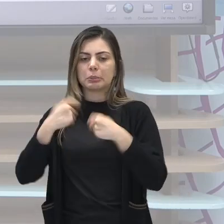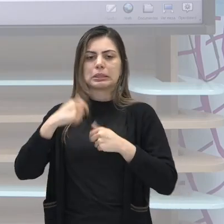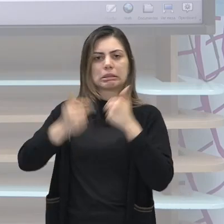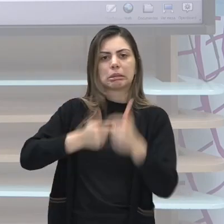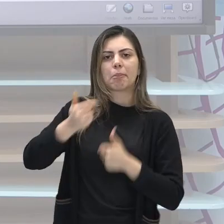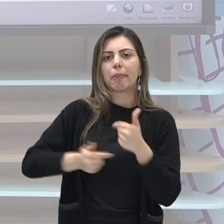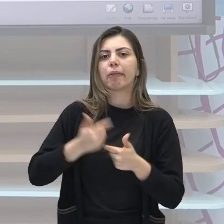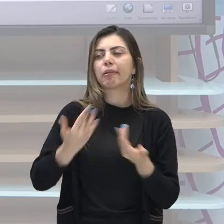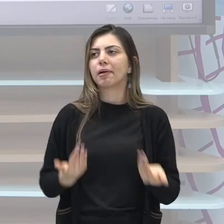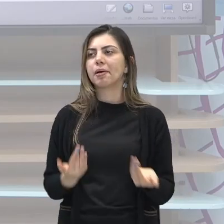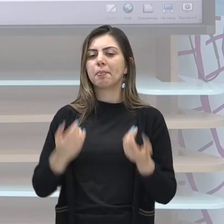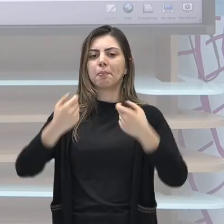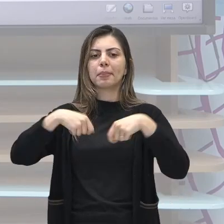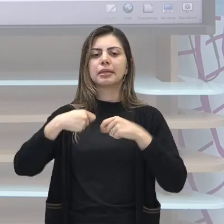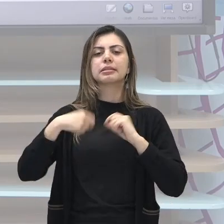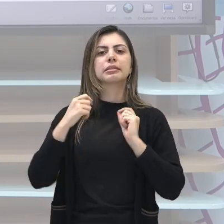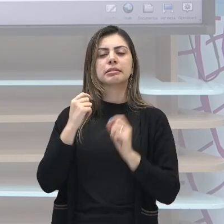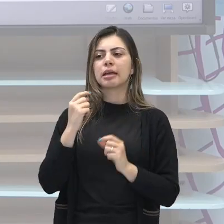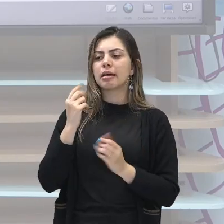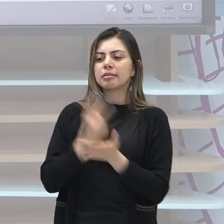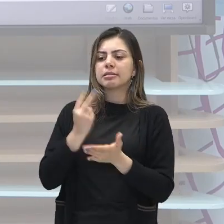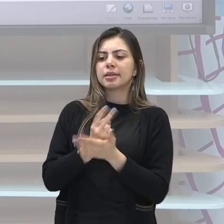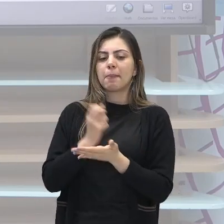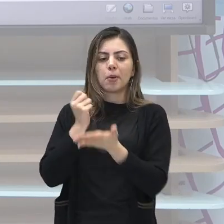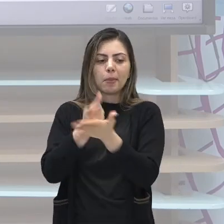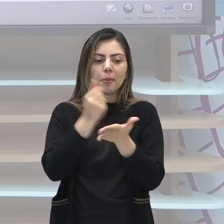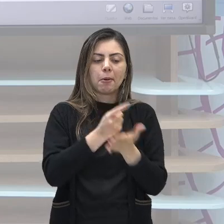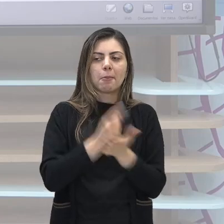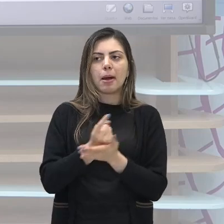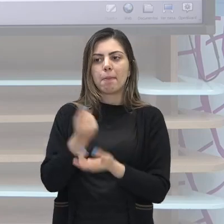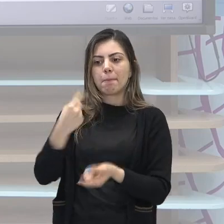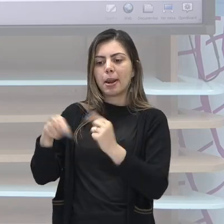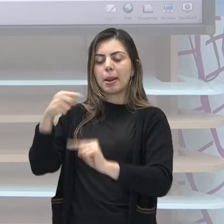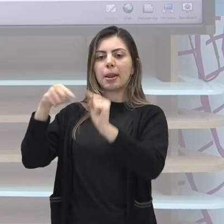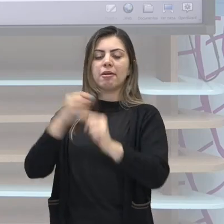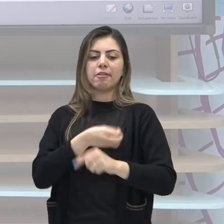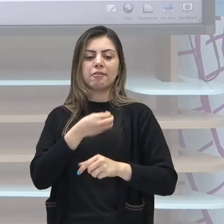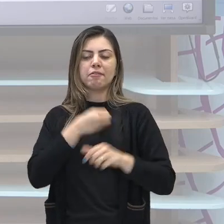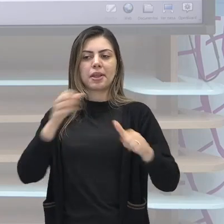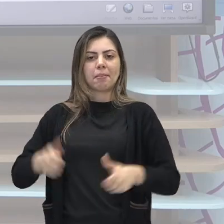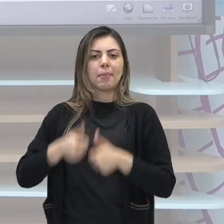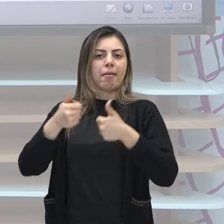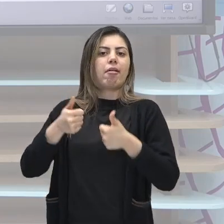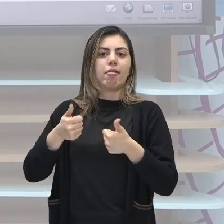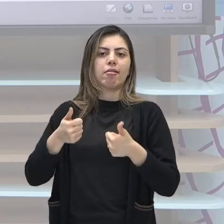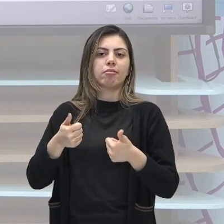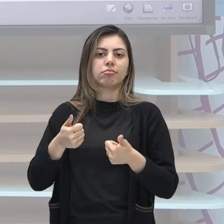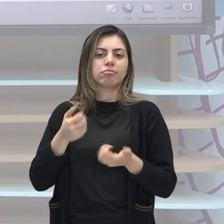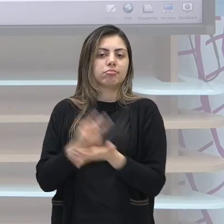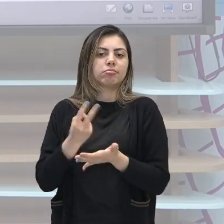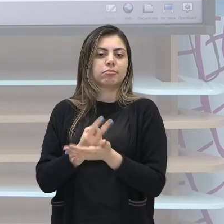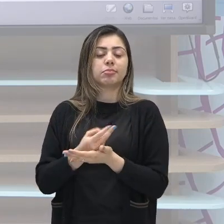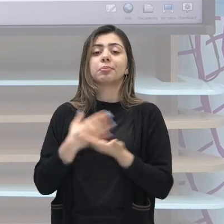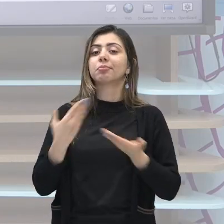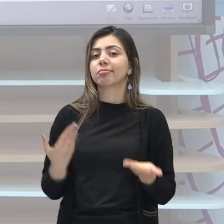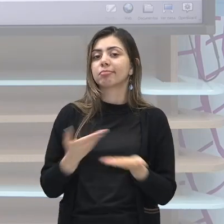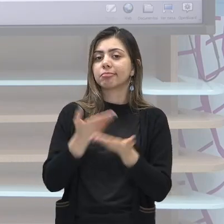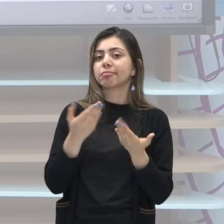trabalhar, você precisa buscar, né, para ser melhor, para morar melhor. Então,